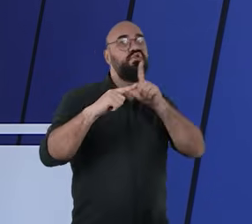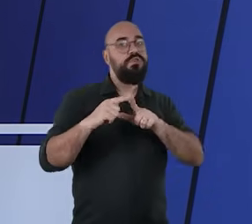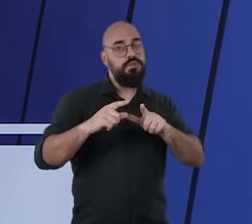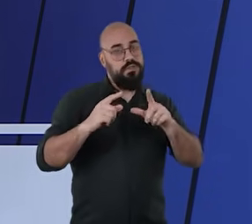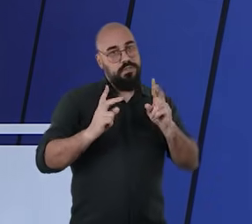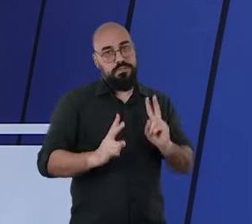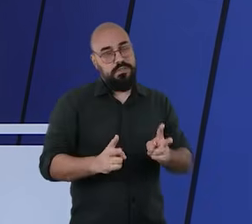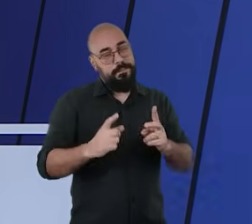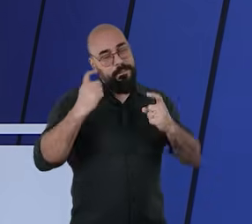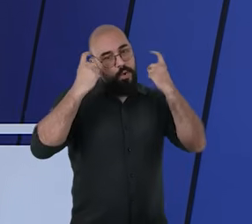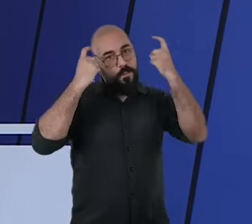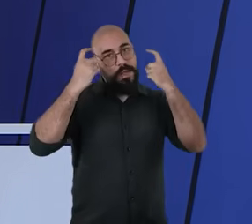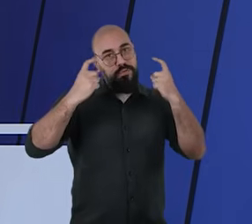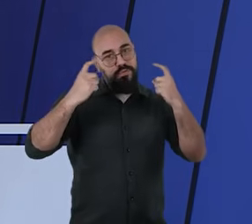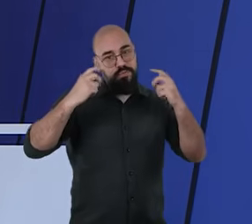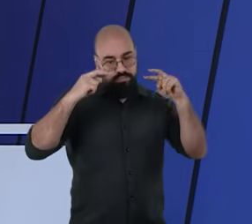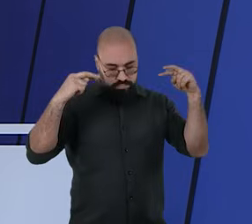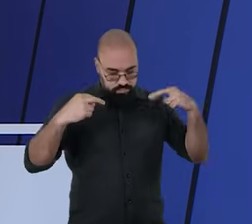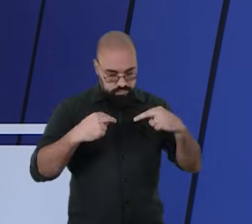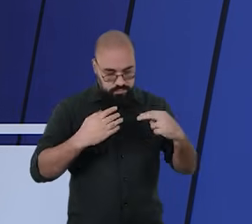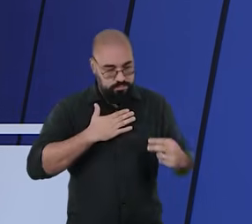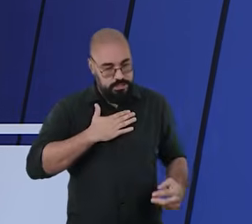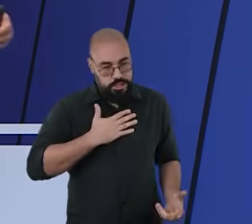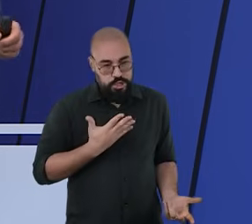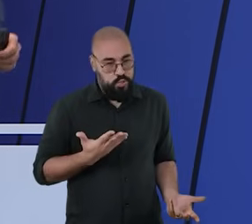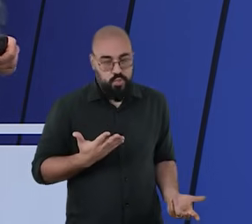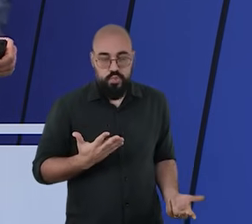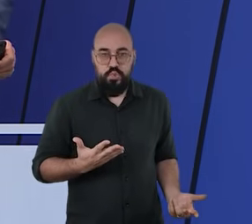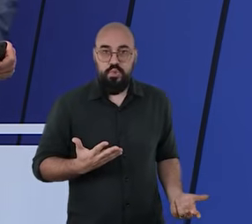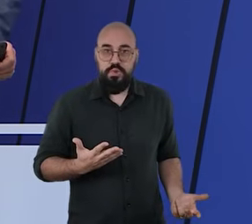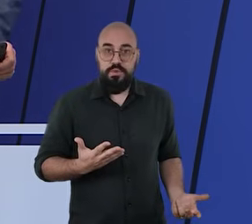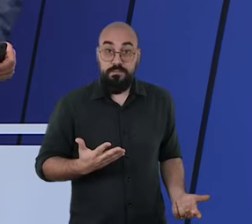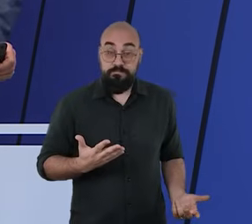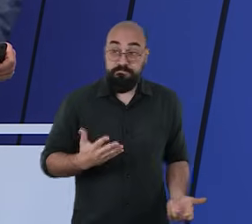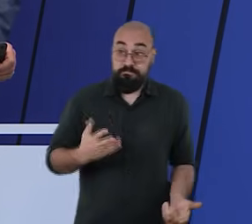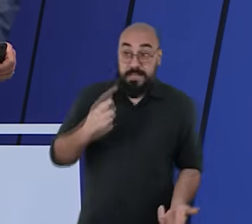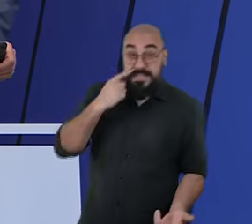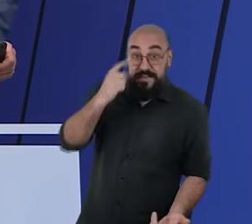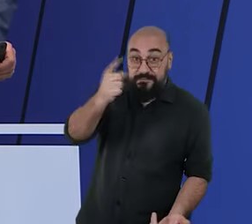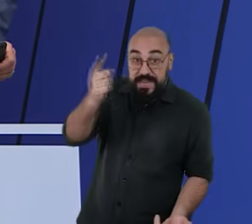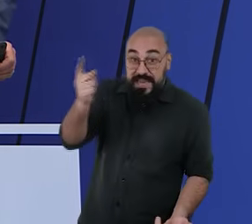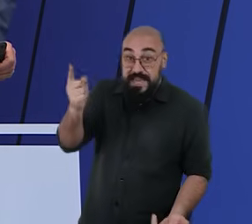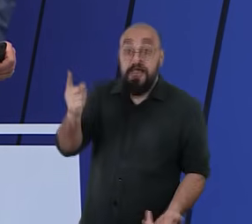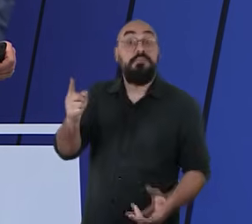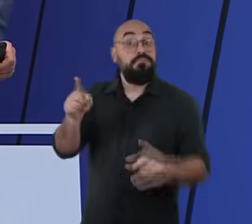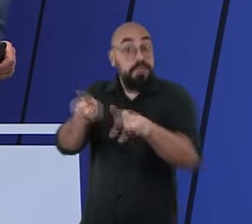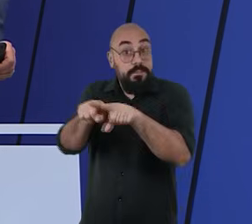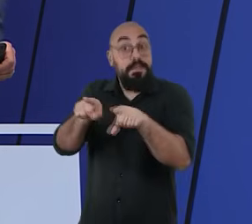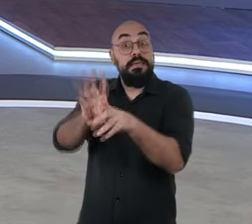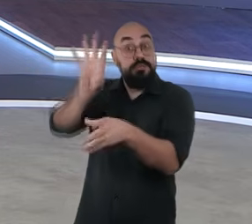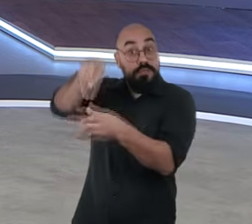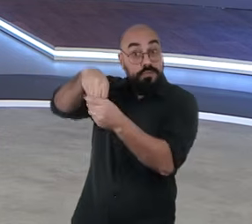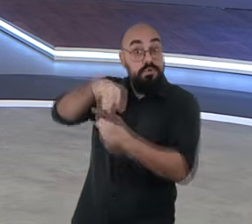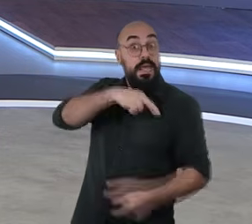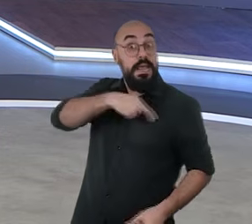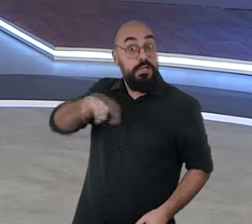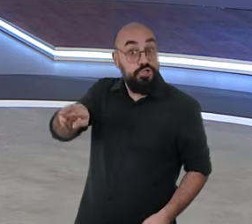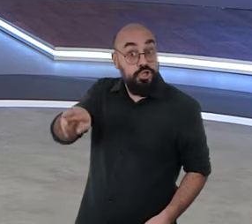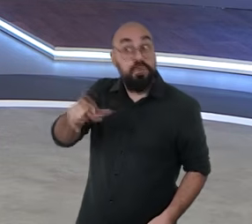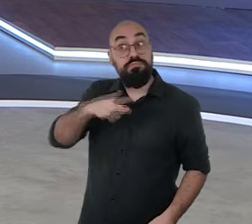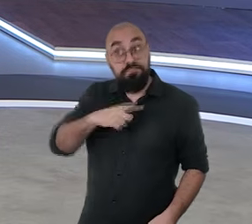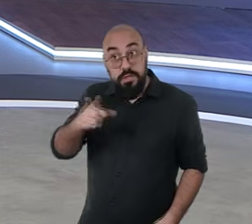consigo mesmo, sabe? Isso tem acontecido até com a religião. O que eu quero dizer com